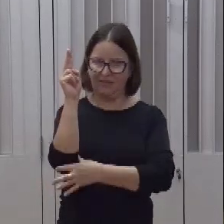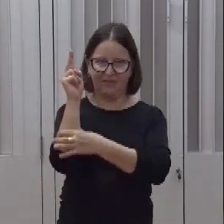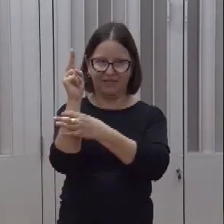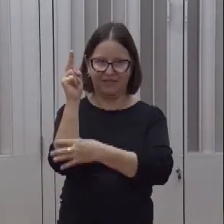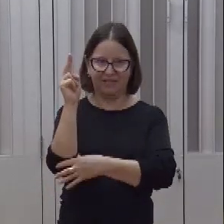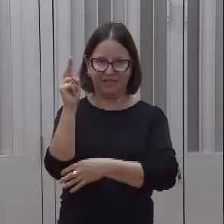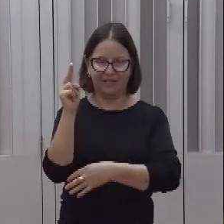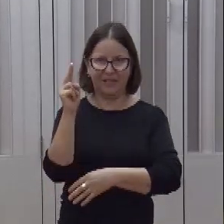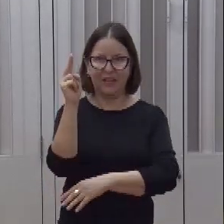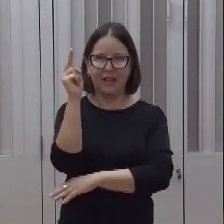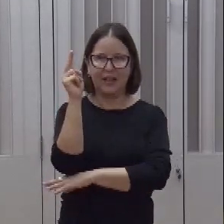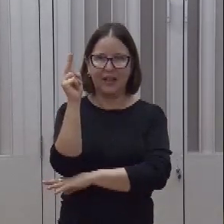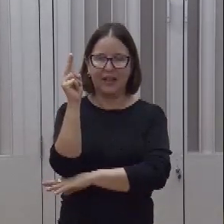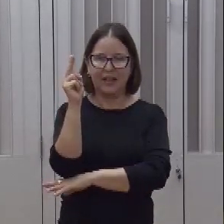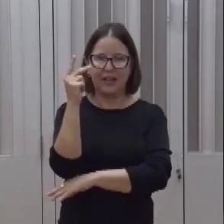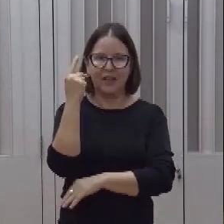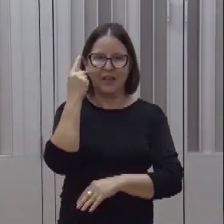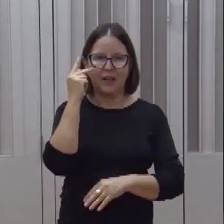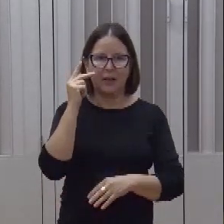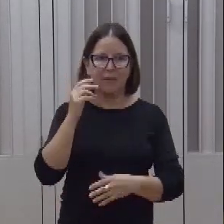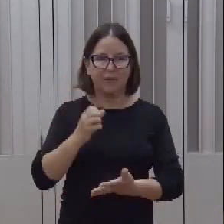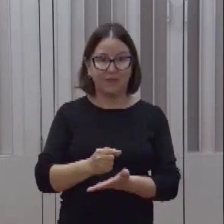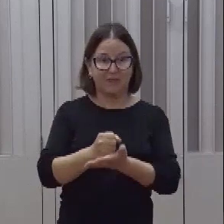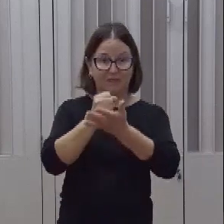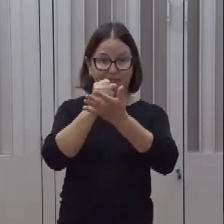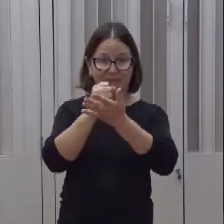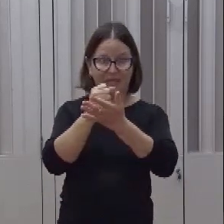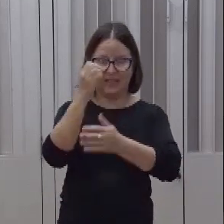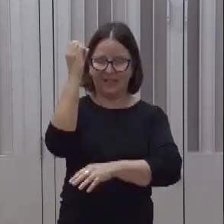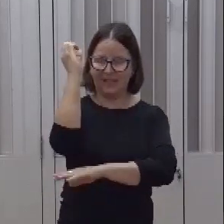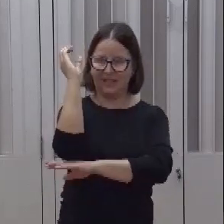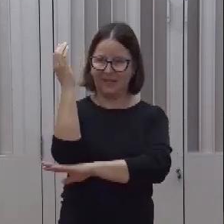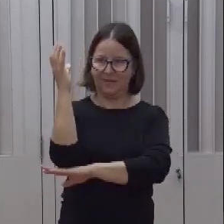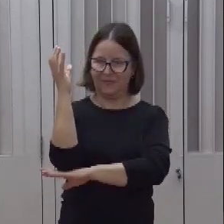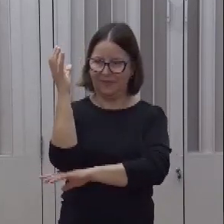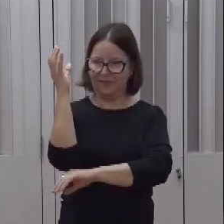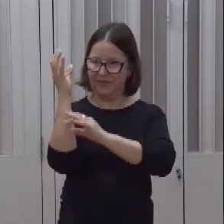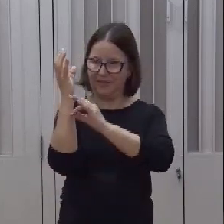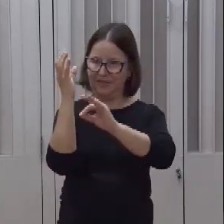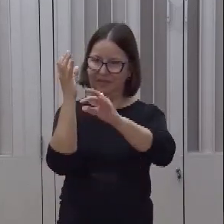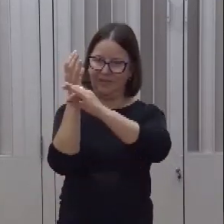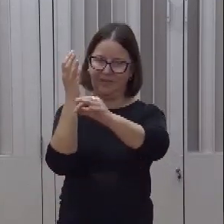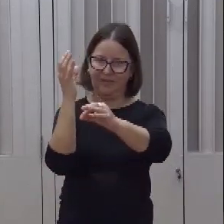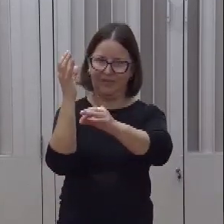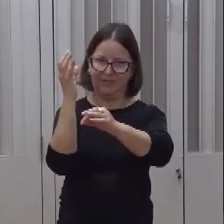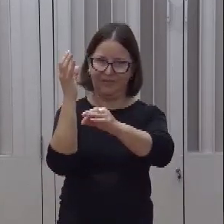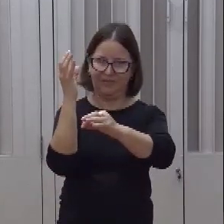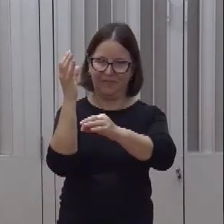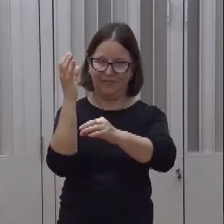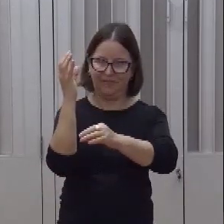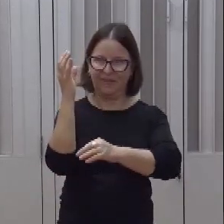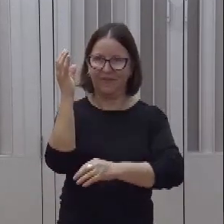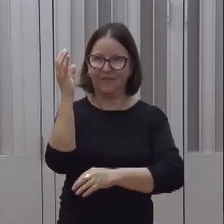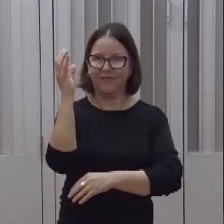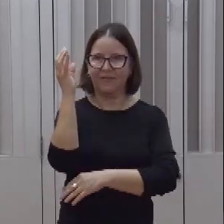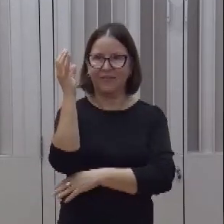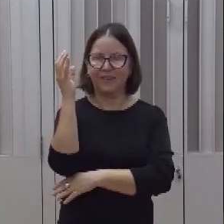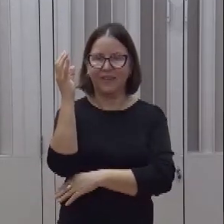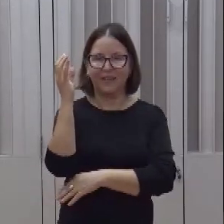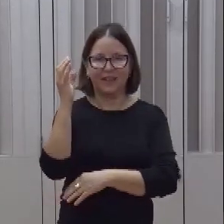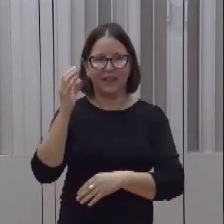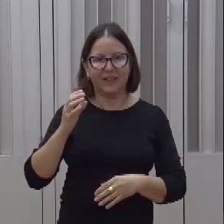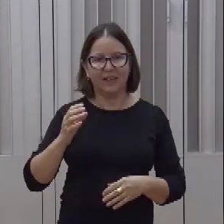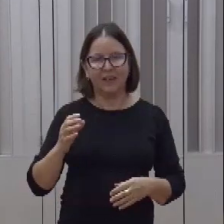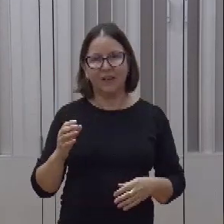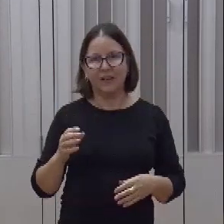para sustentar os ramos e trazer seiva para eles.